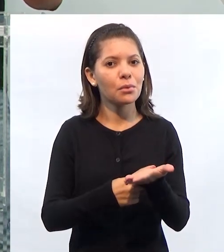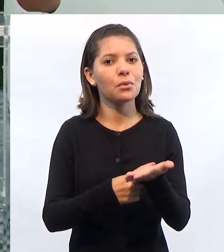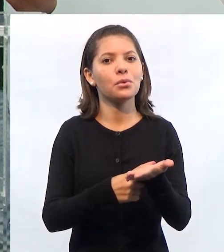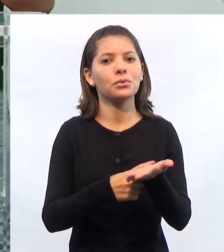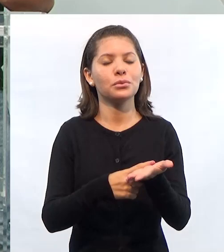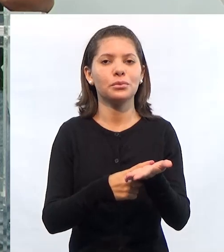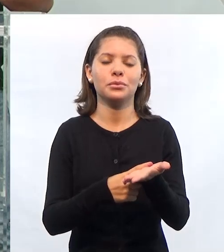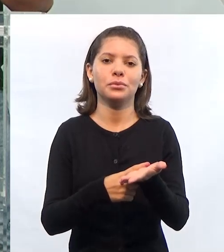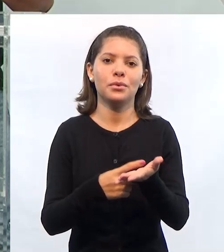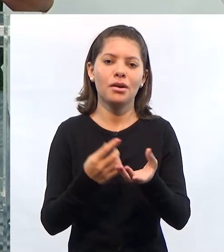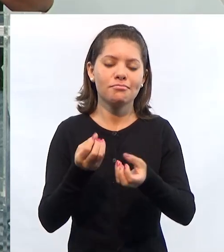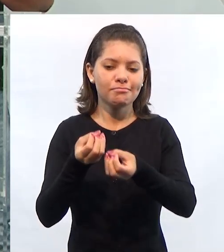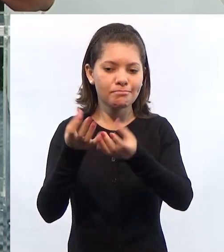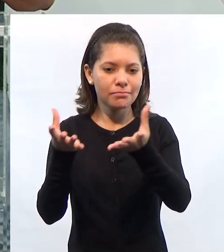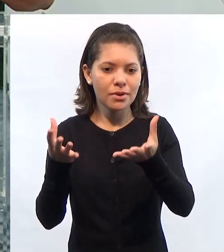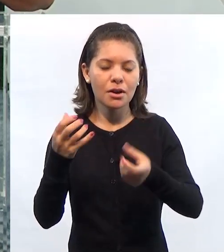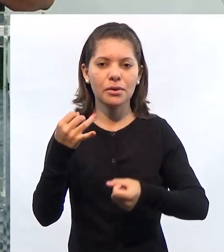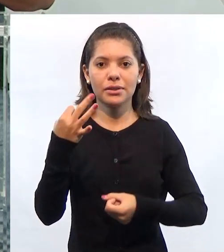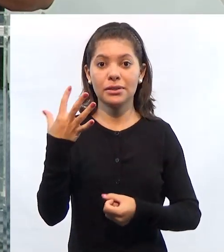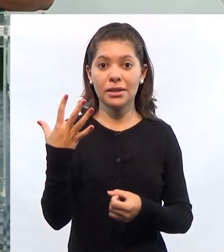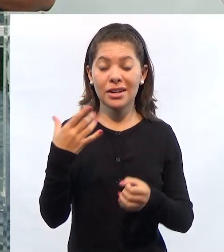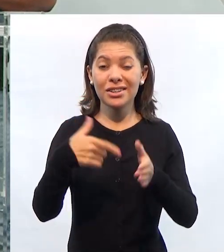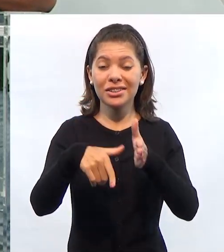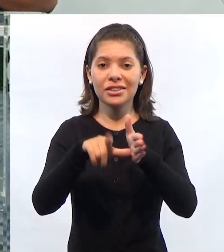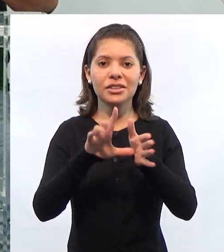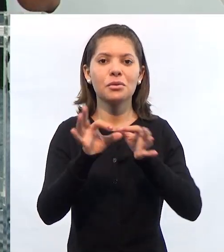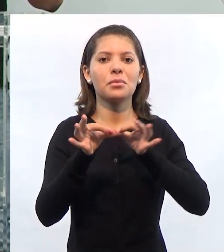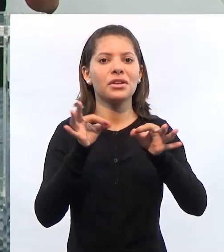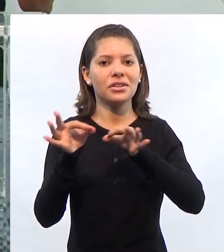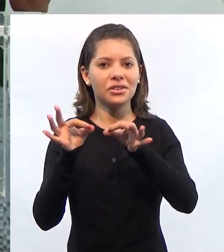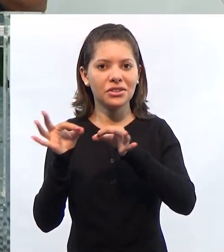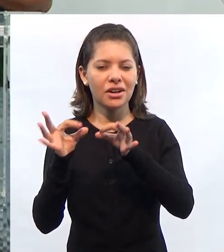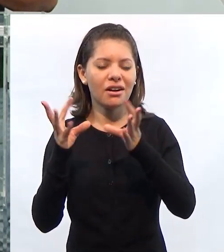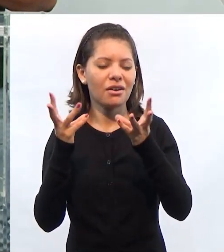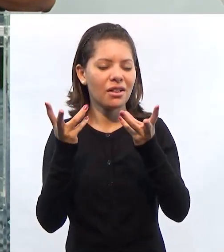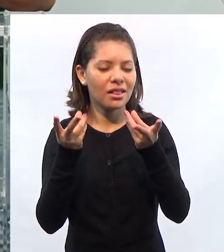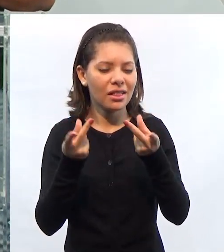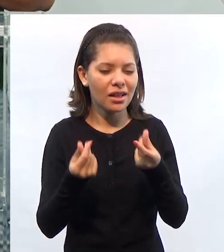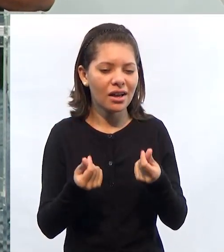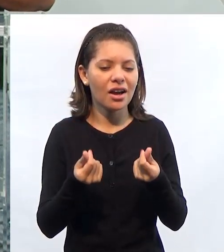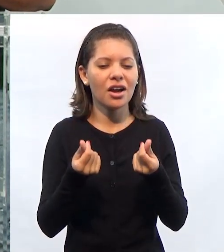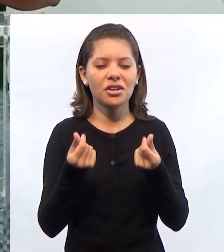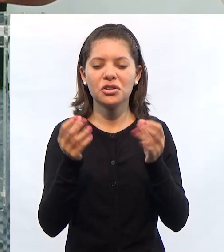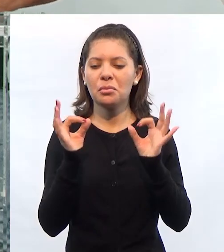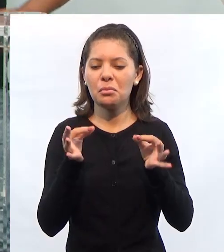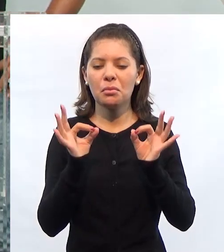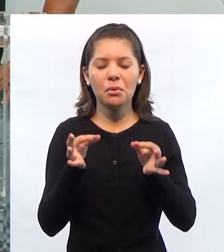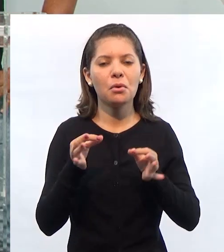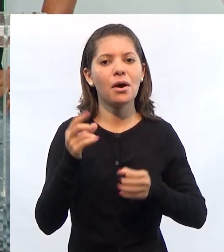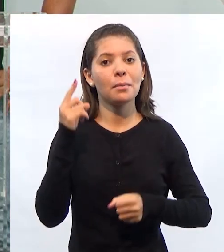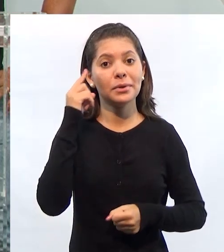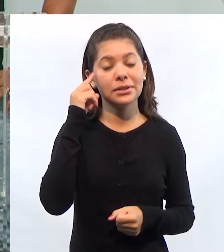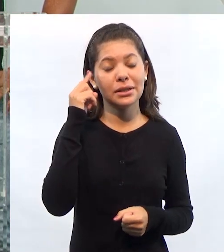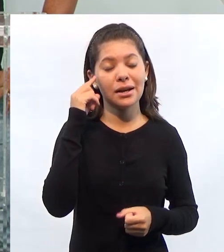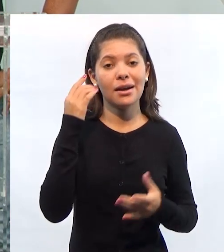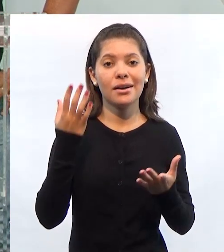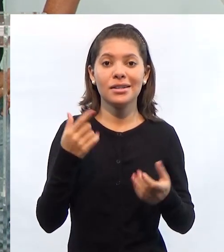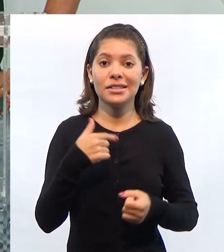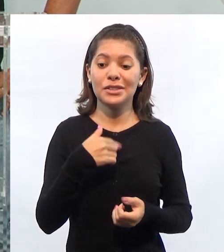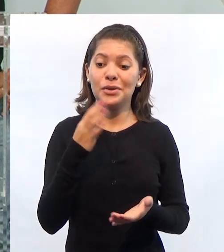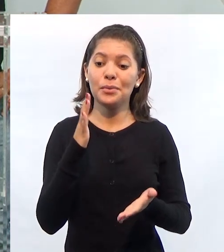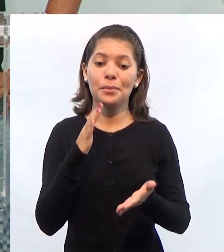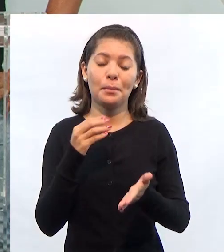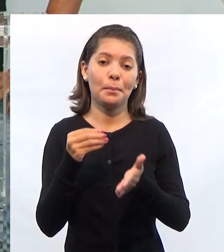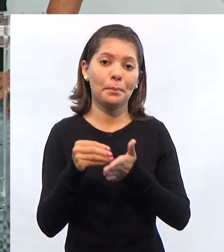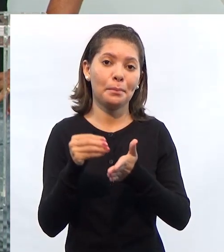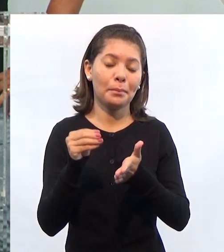entregar uma quantidade já planejada anteriormente, com essa qualidade definida, ela vai pensar, se eu